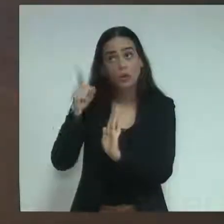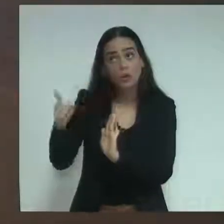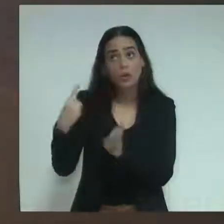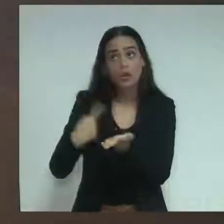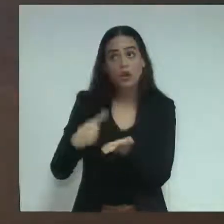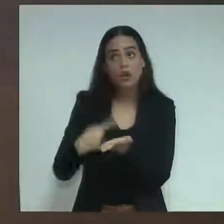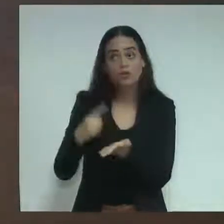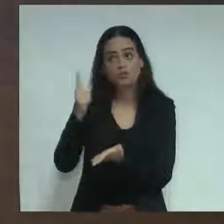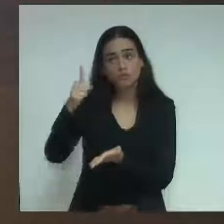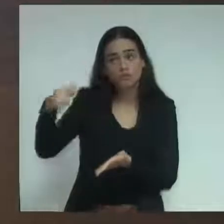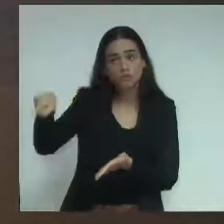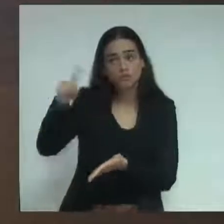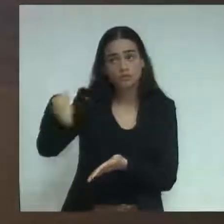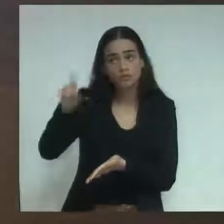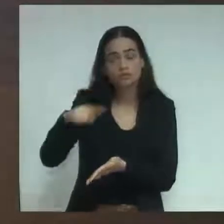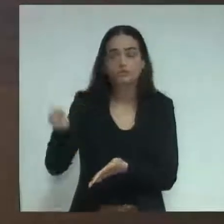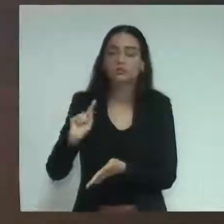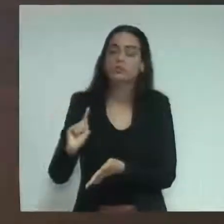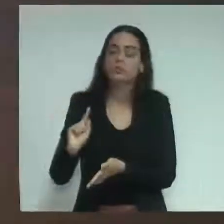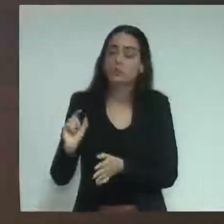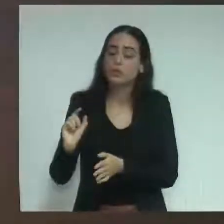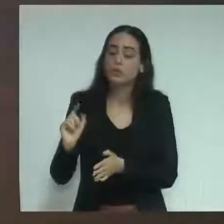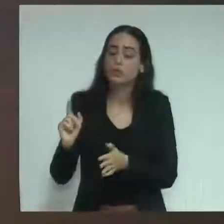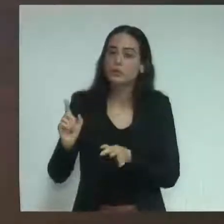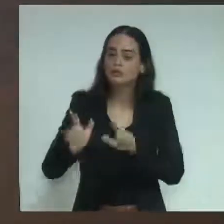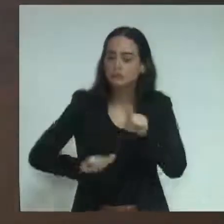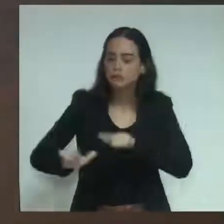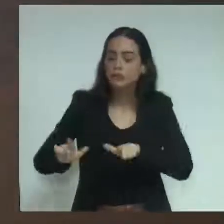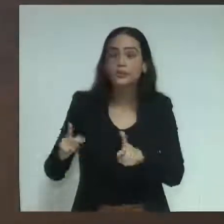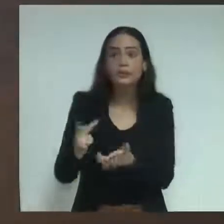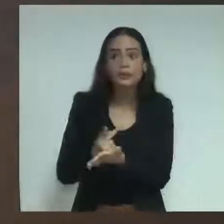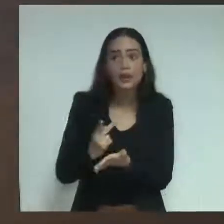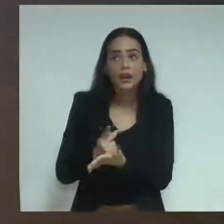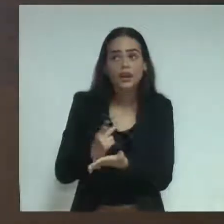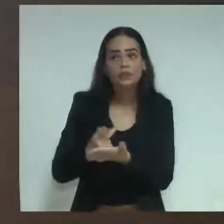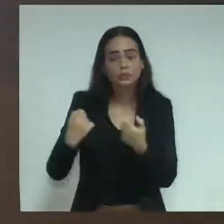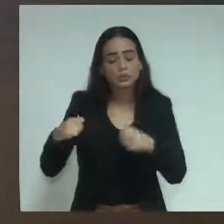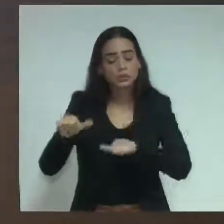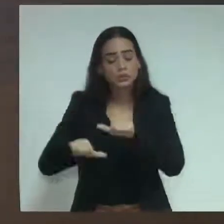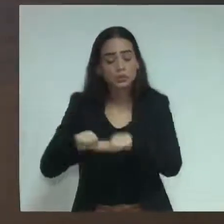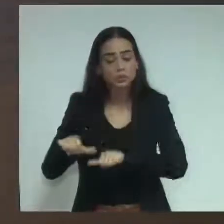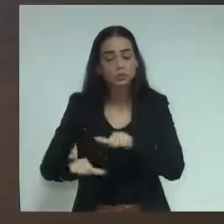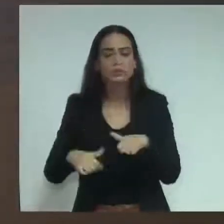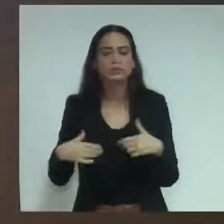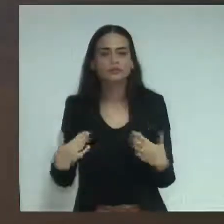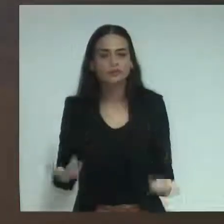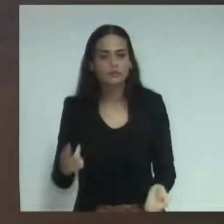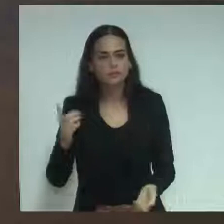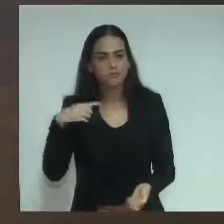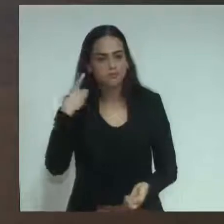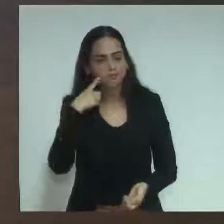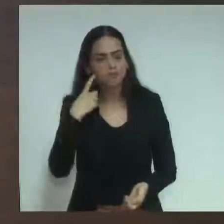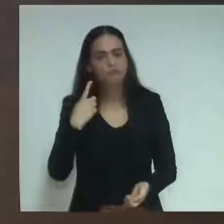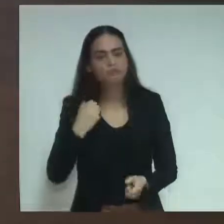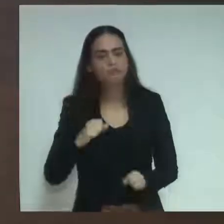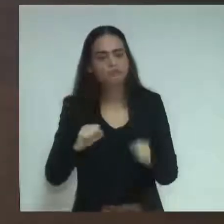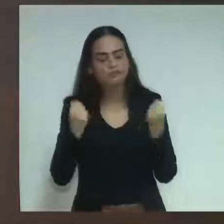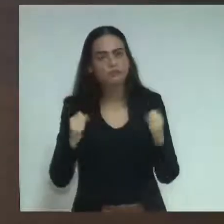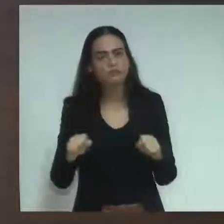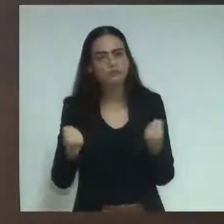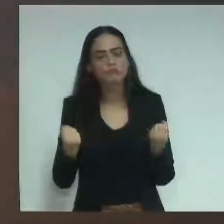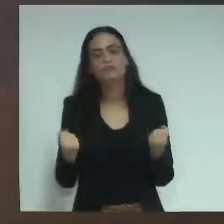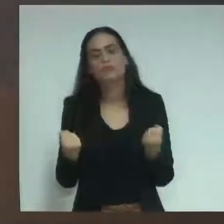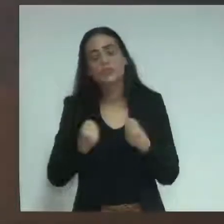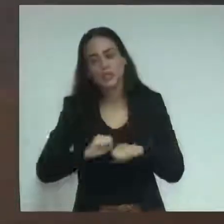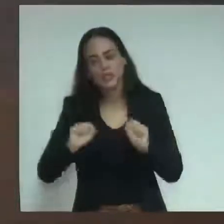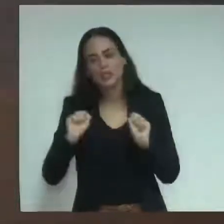caminho incorreto. Então, me preocupa essa busca incessante da defesa daquilo que não te traz resultado e